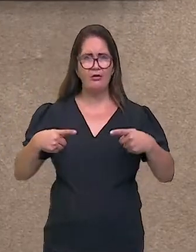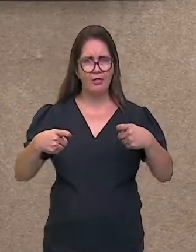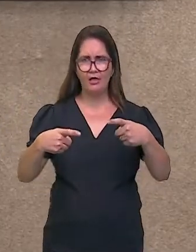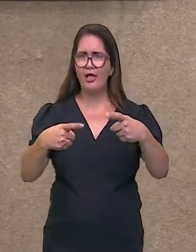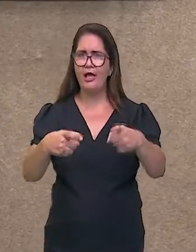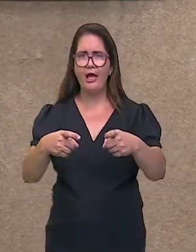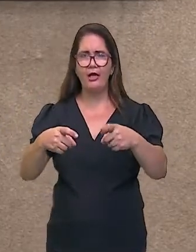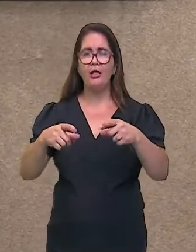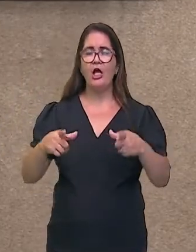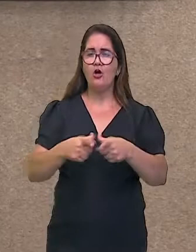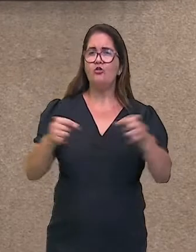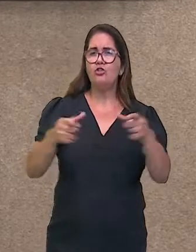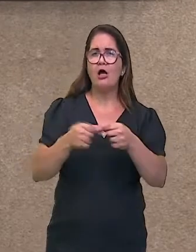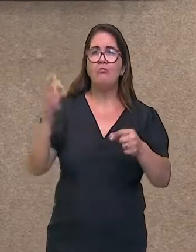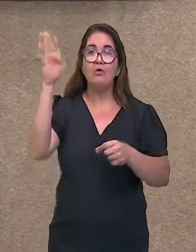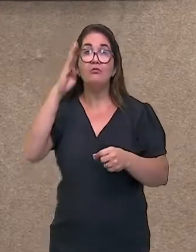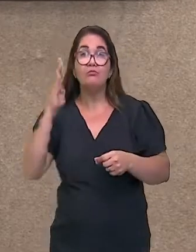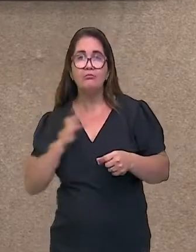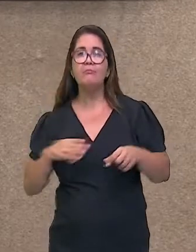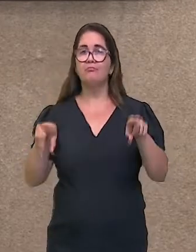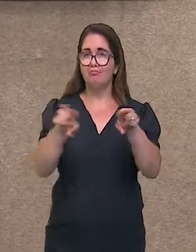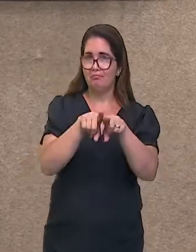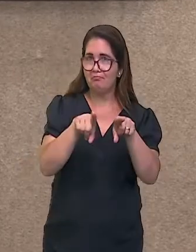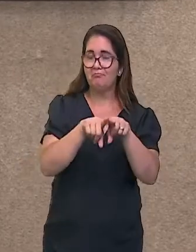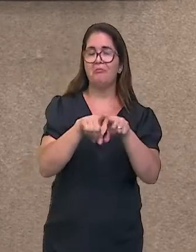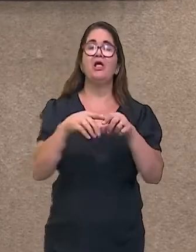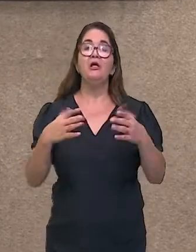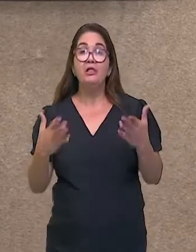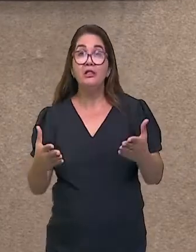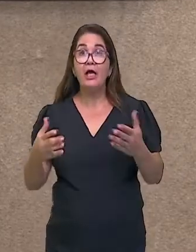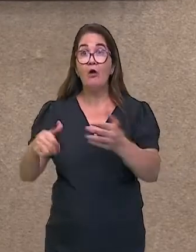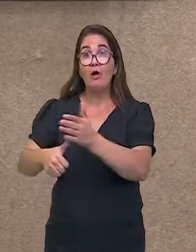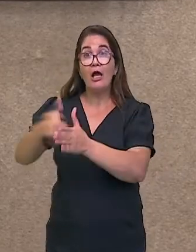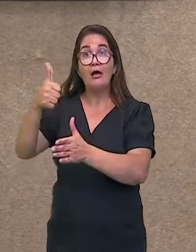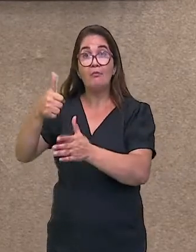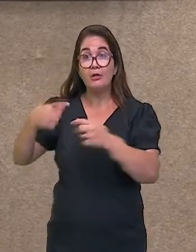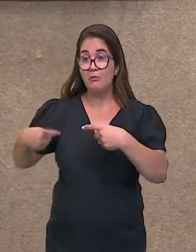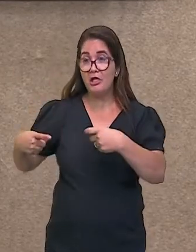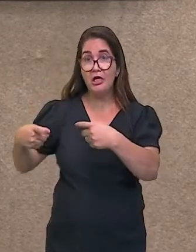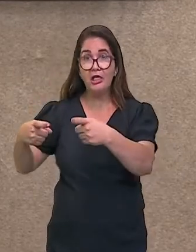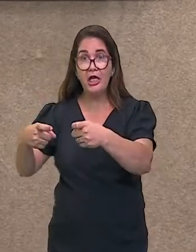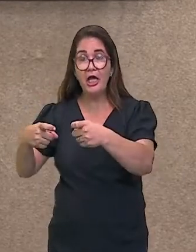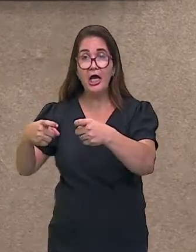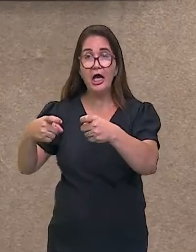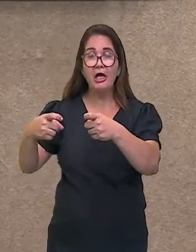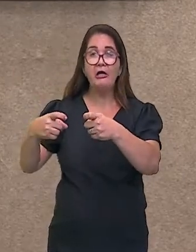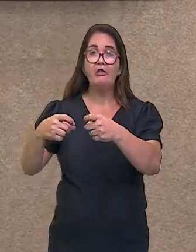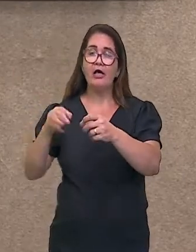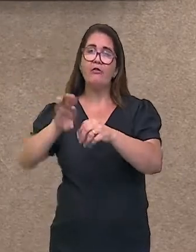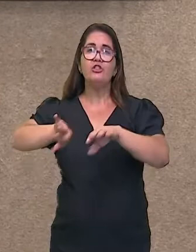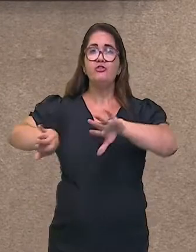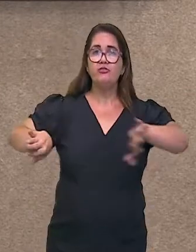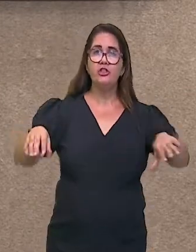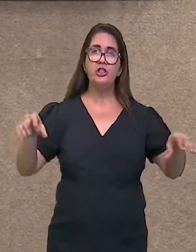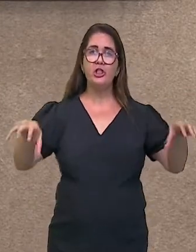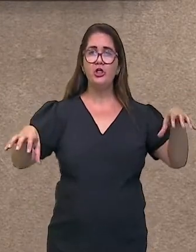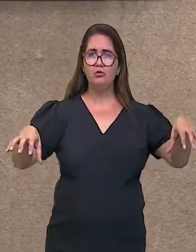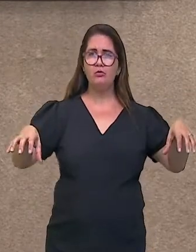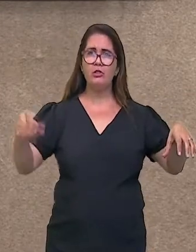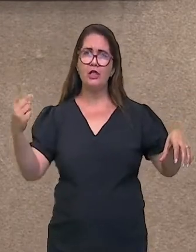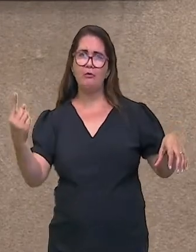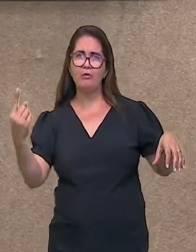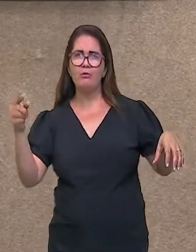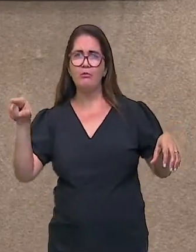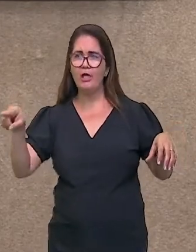como o Japão e o Brasil. A Primeira Guerra Mundial pode ser dividida em duas grandes fases. A